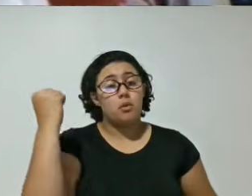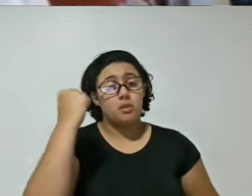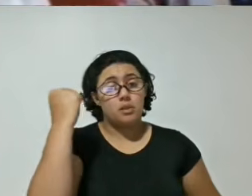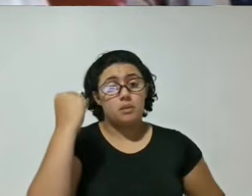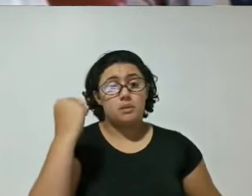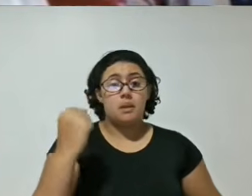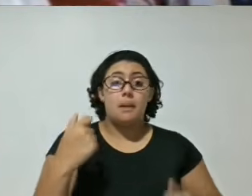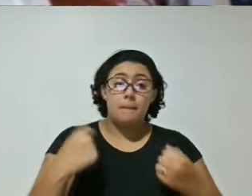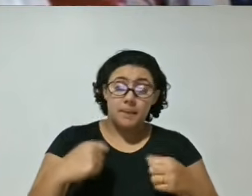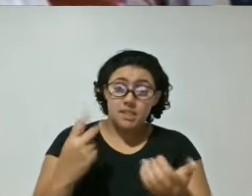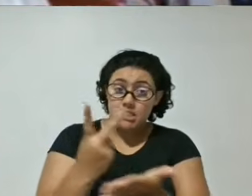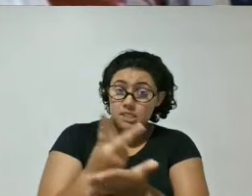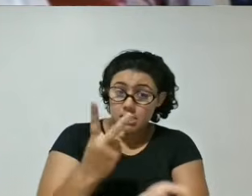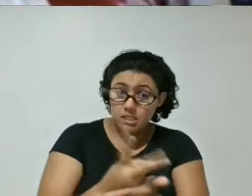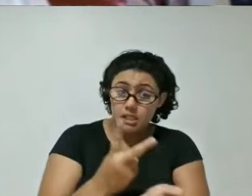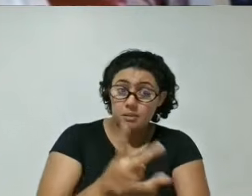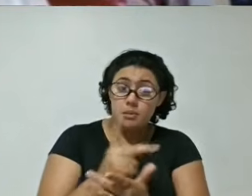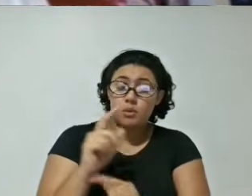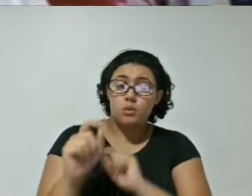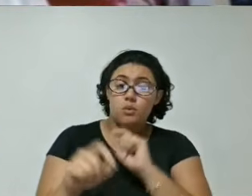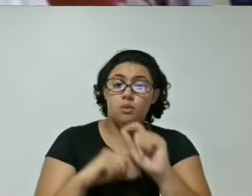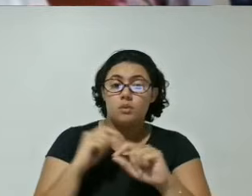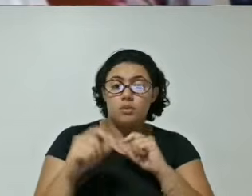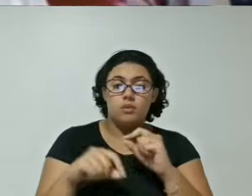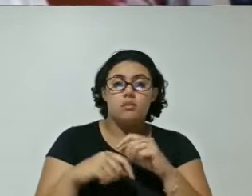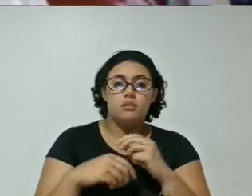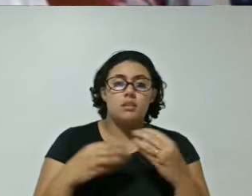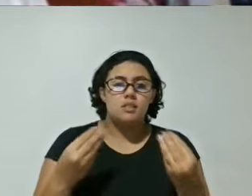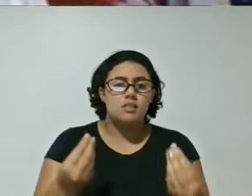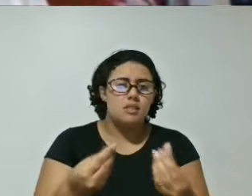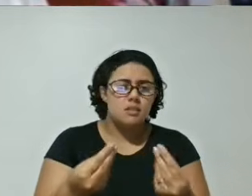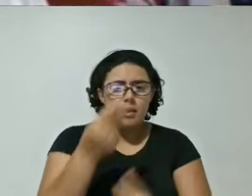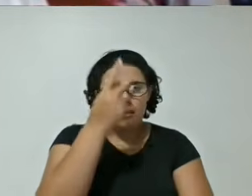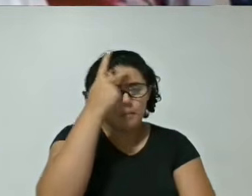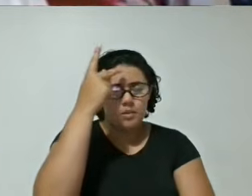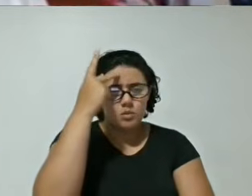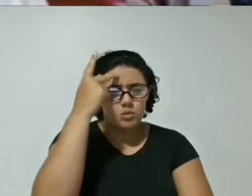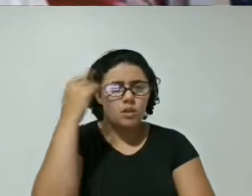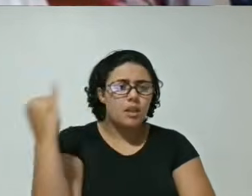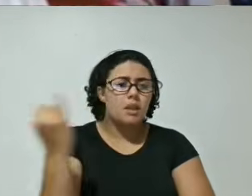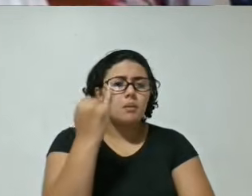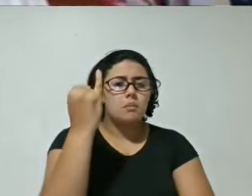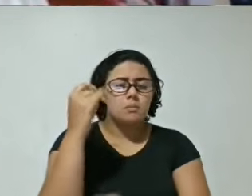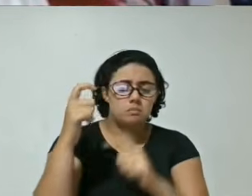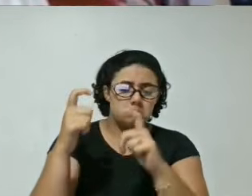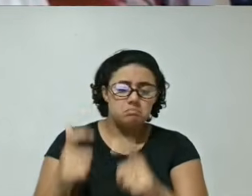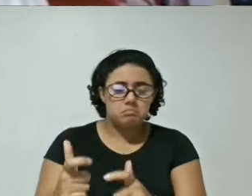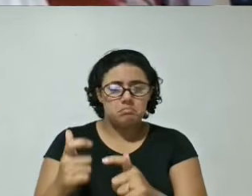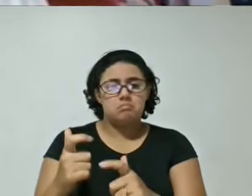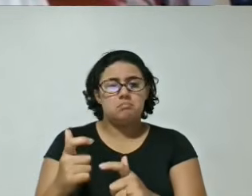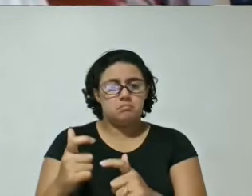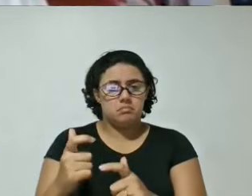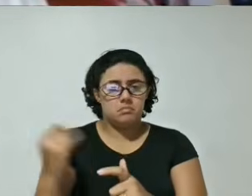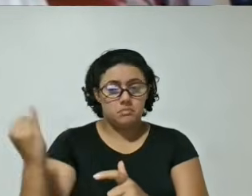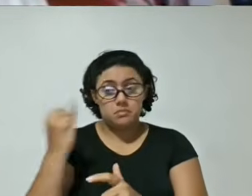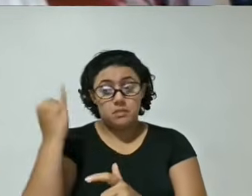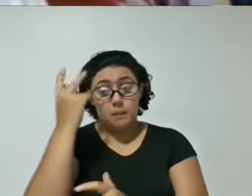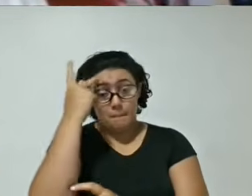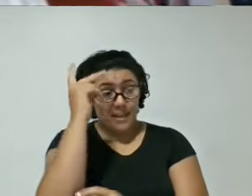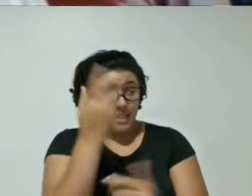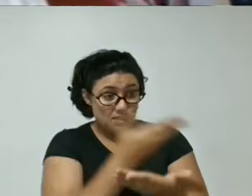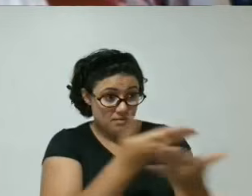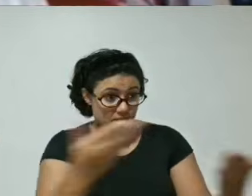cada vez mais de sensibilizar as pessoas da importância desse lugar na cidade, para a cidade, né? E